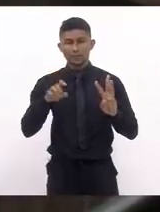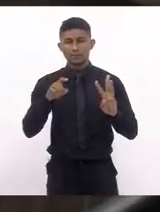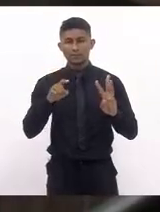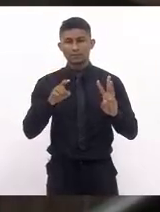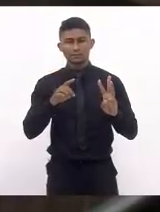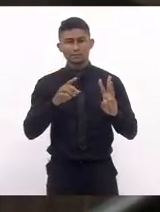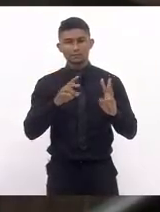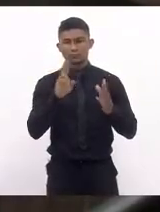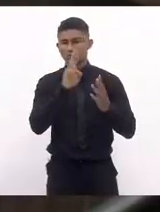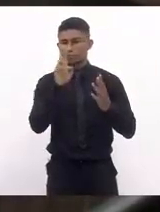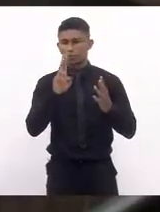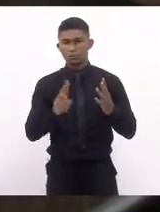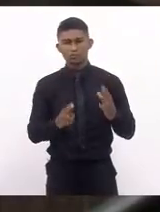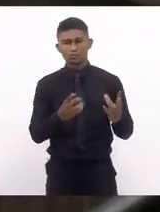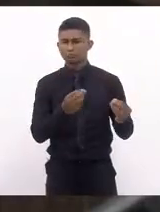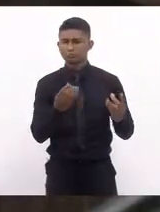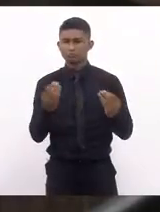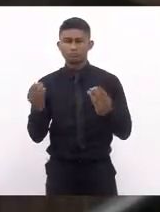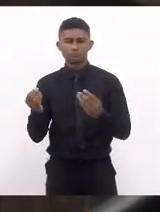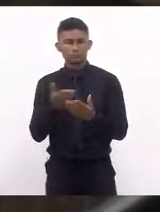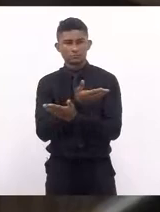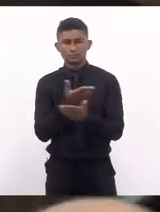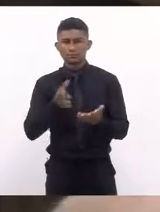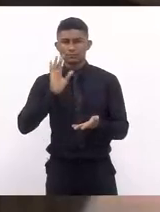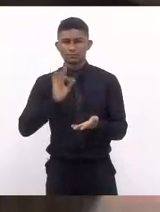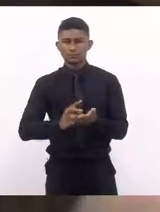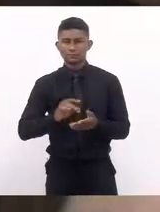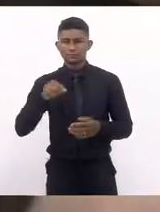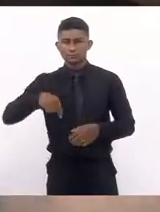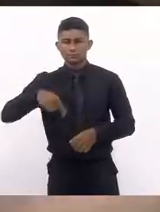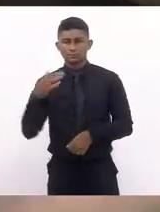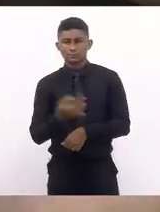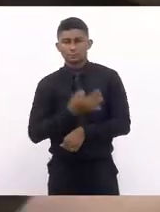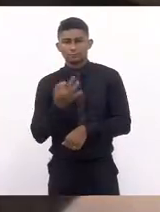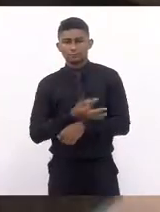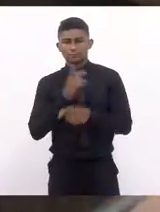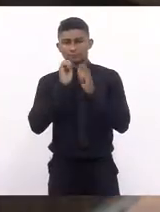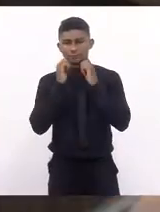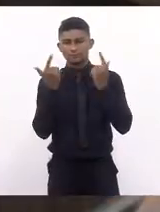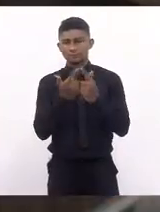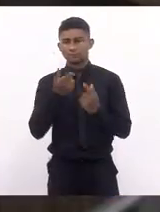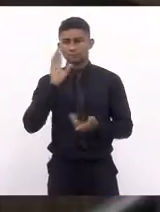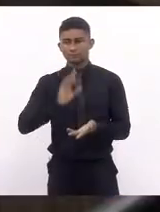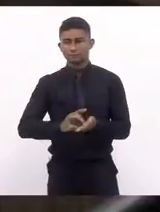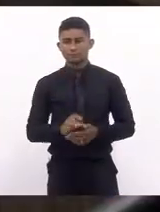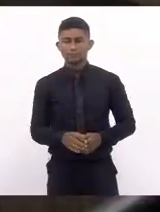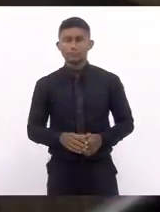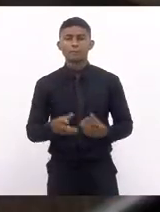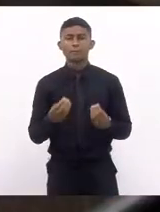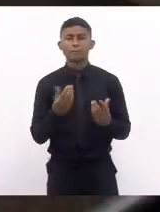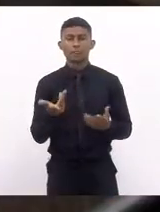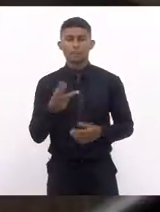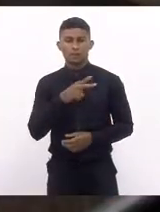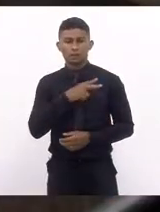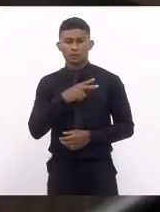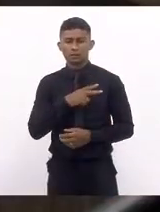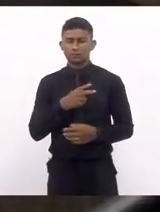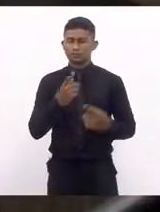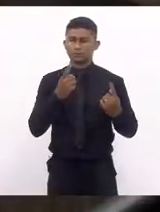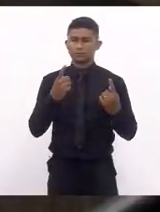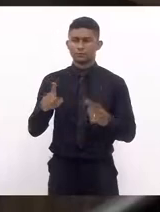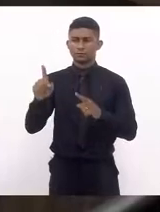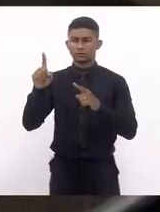o nome de quem de fato resistiu dentro dessa casa contra a privatização da